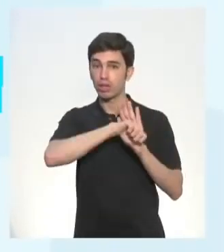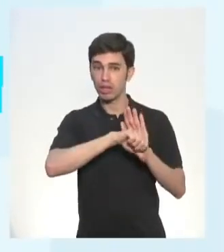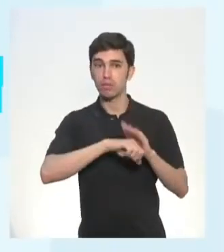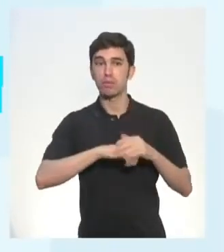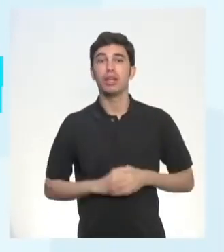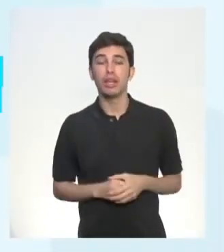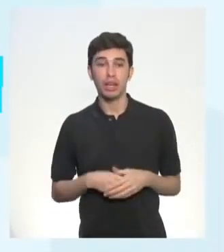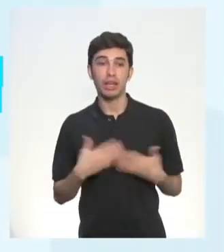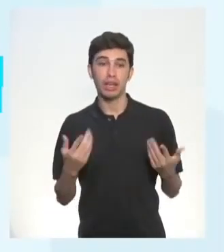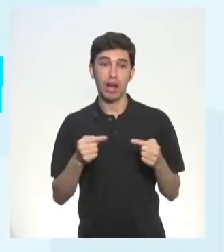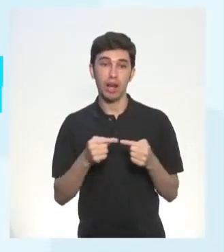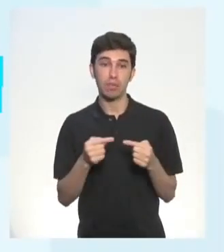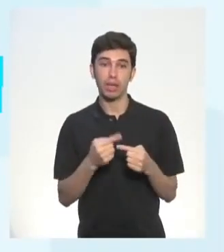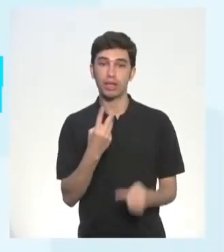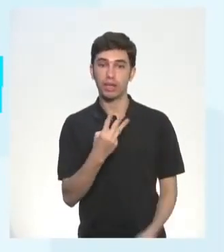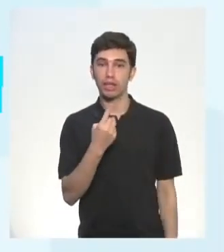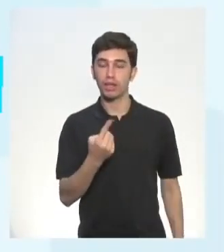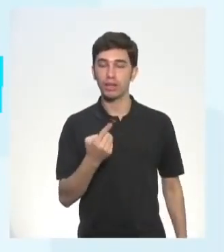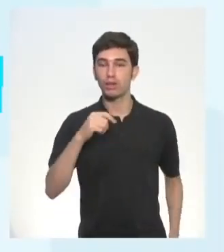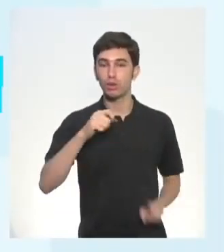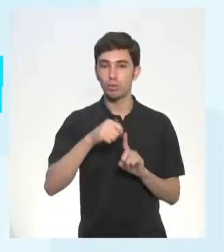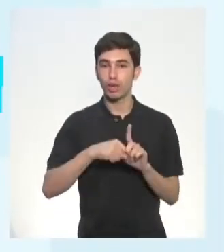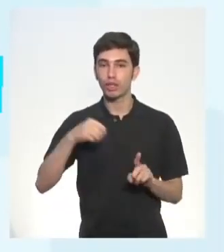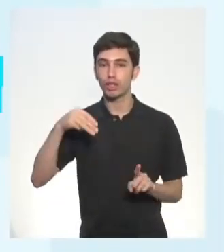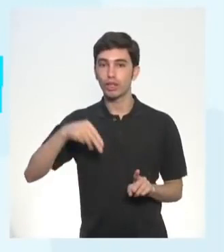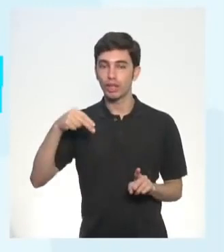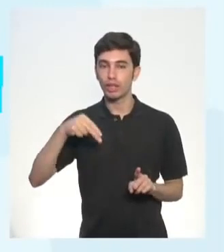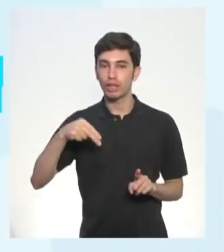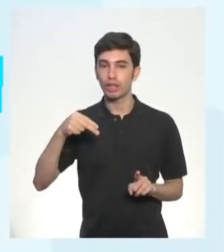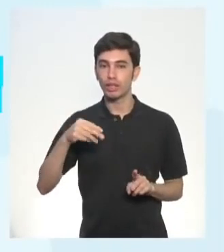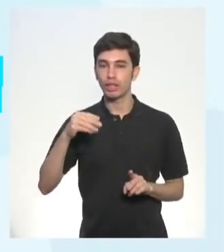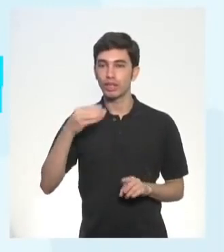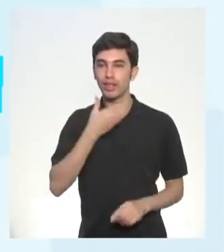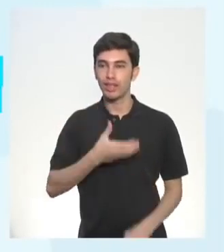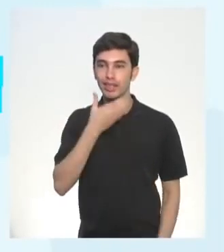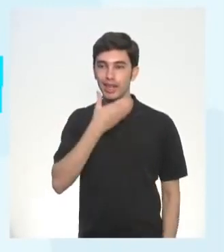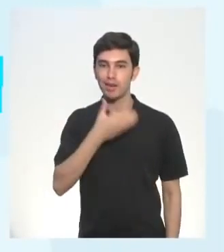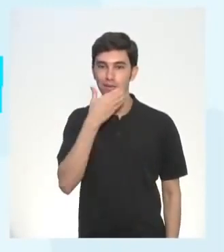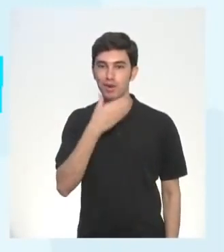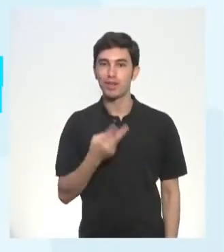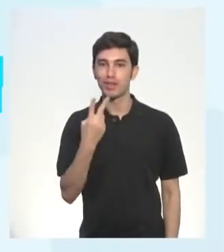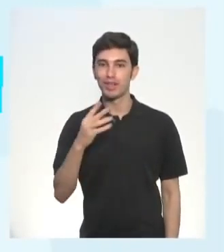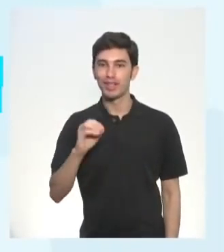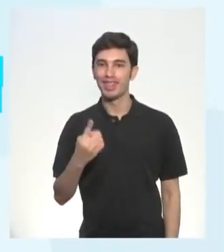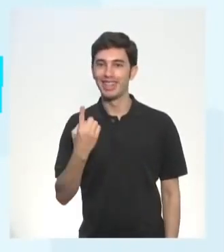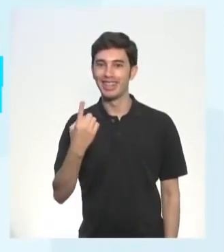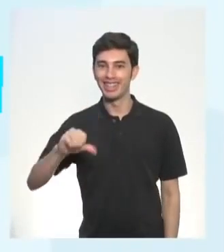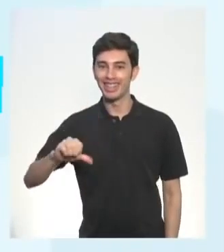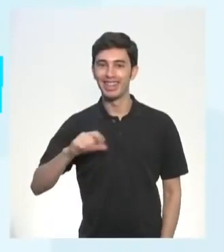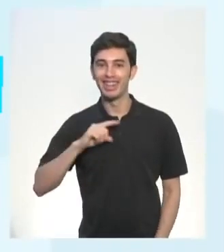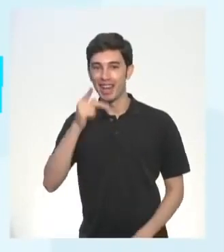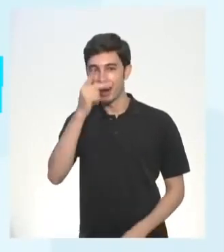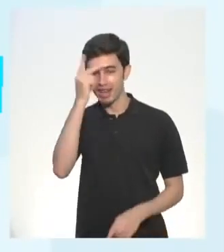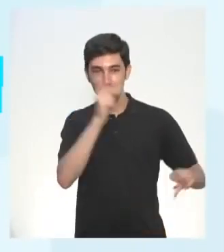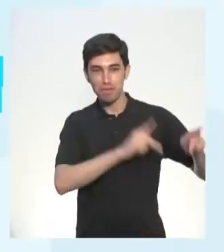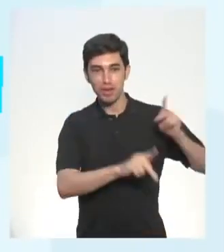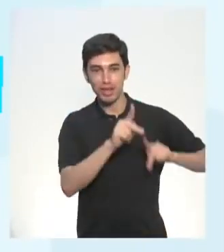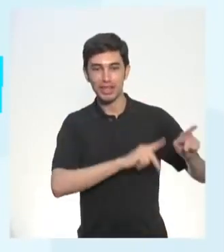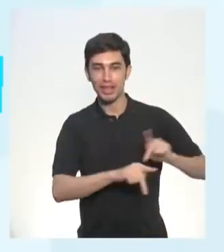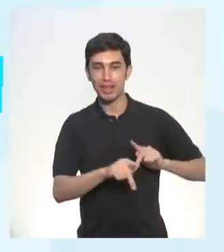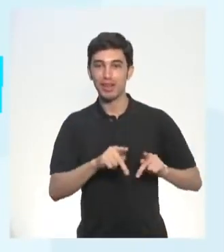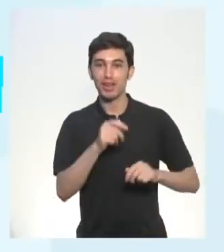de 2019, a população do Jardim Ângela foi muito incomodada com o uso de fogos de